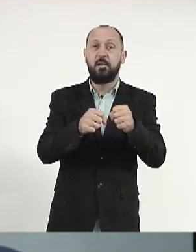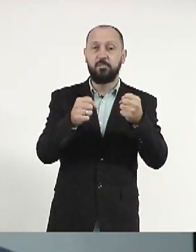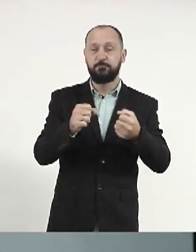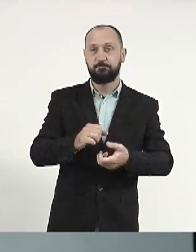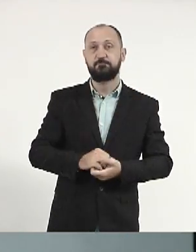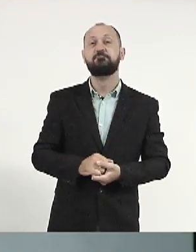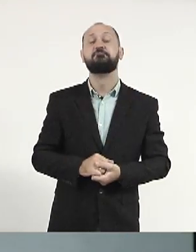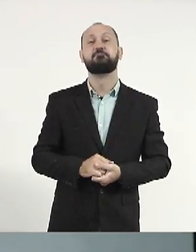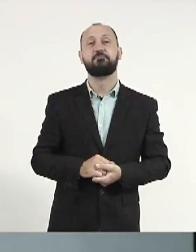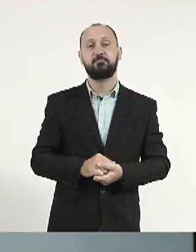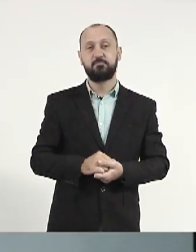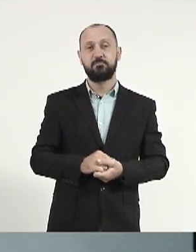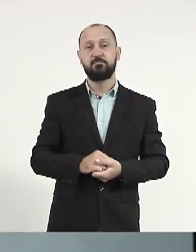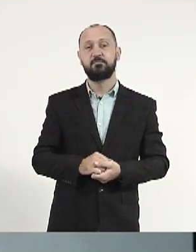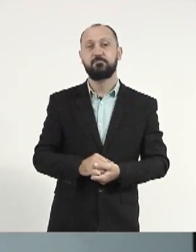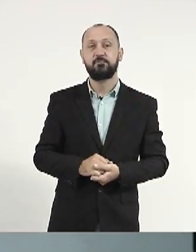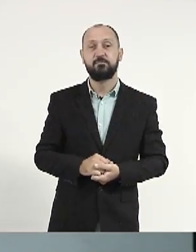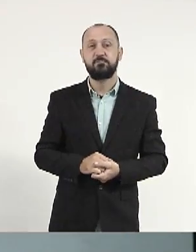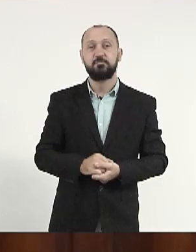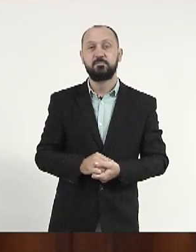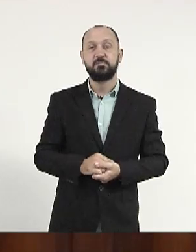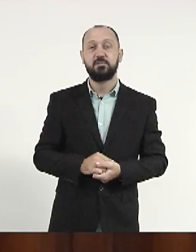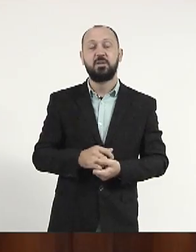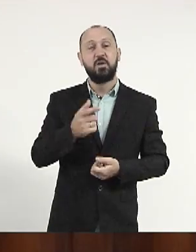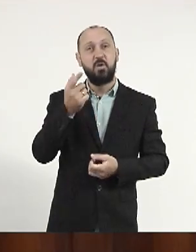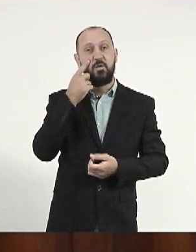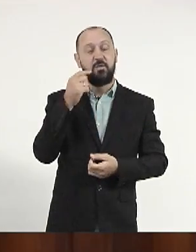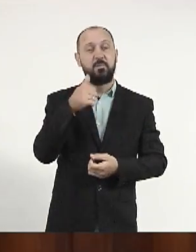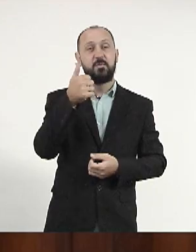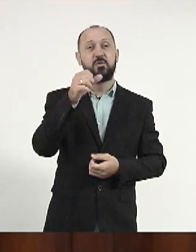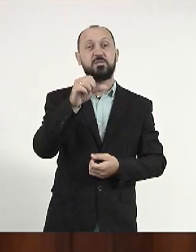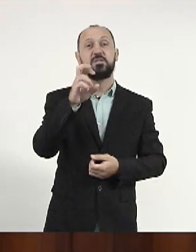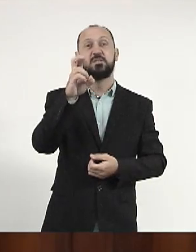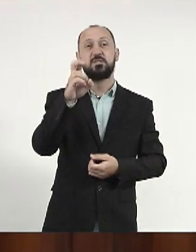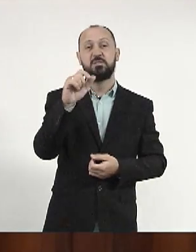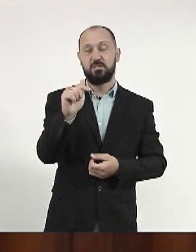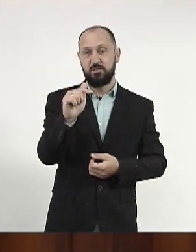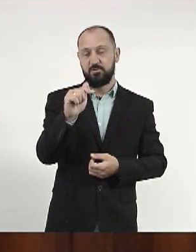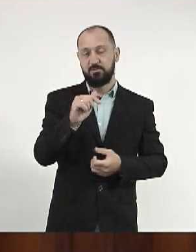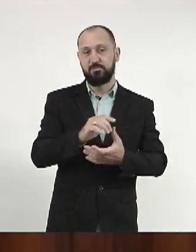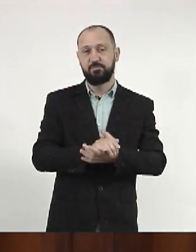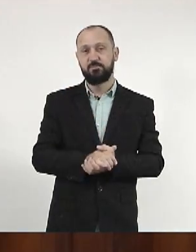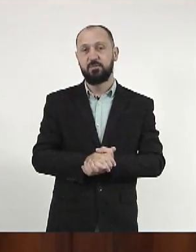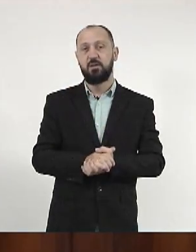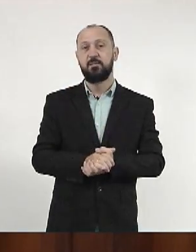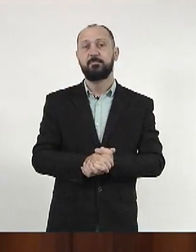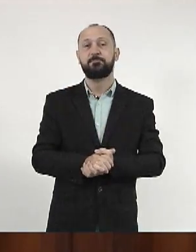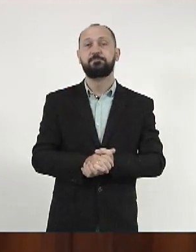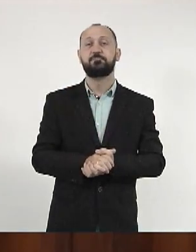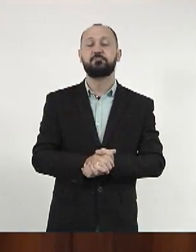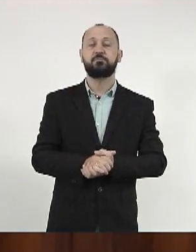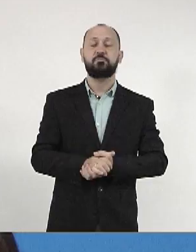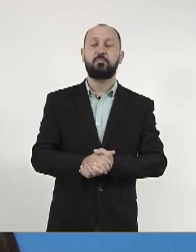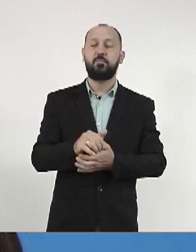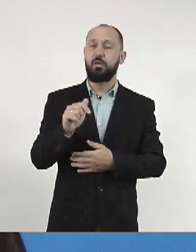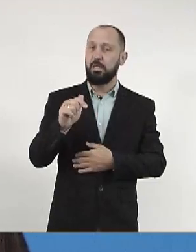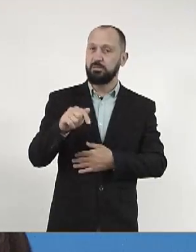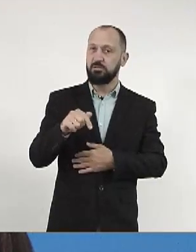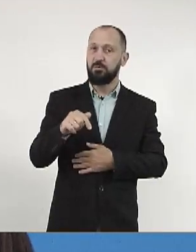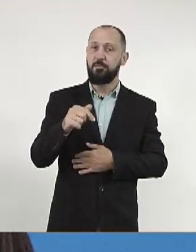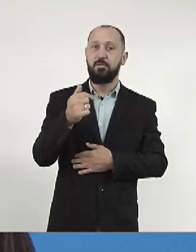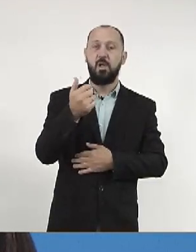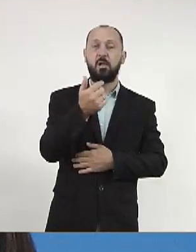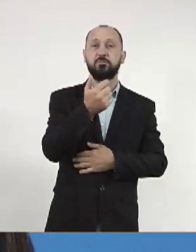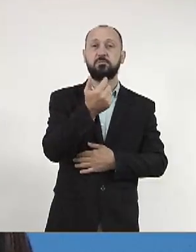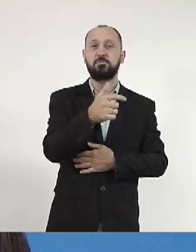terra, certo? Isso eu assisti em 57, assisti que é 57 aqui, não